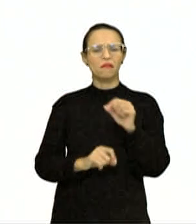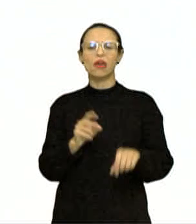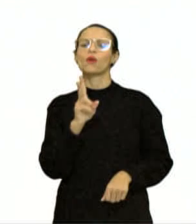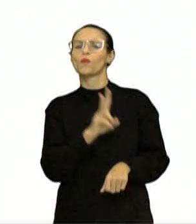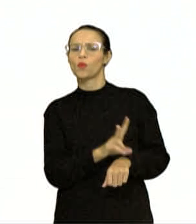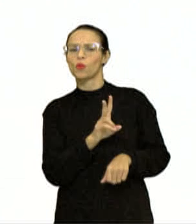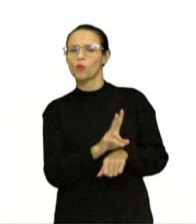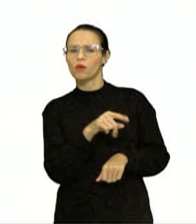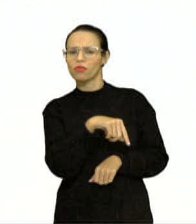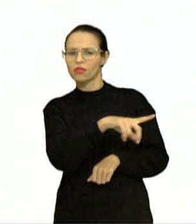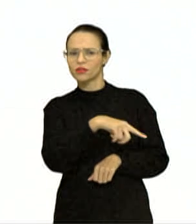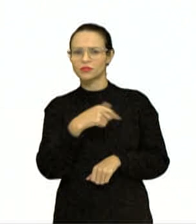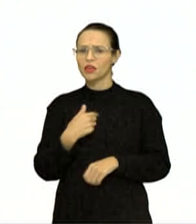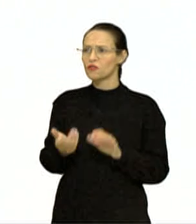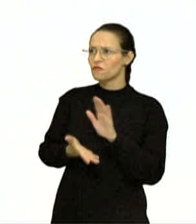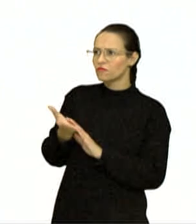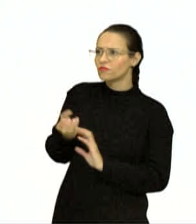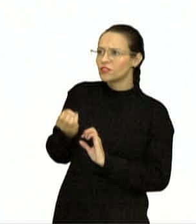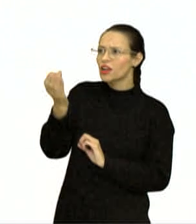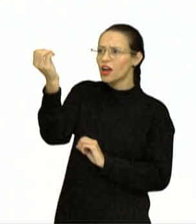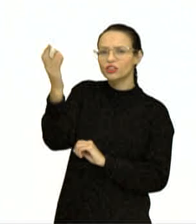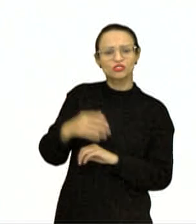delas quando eu estiver viajando.